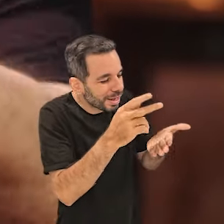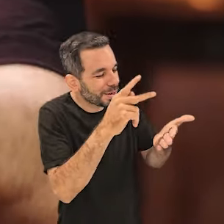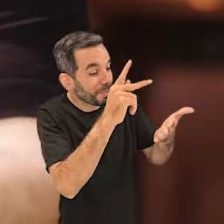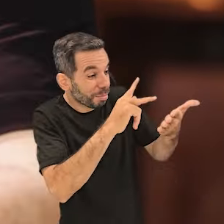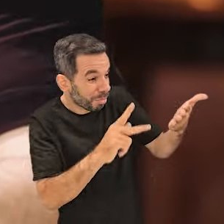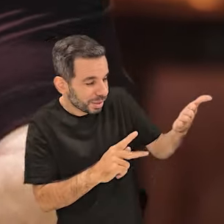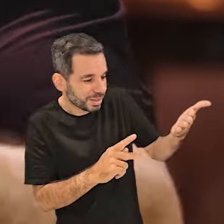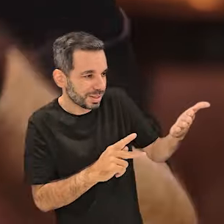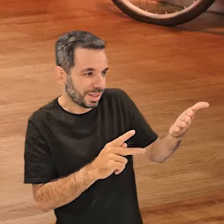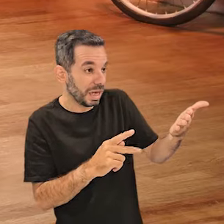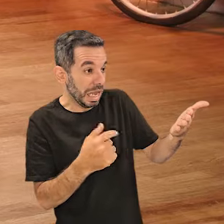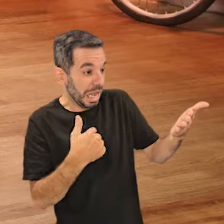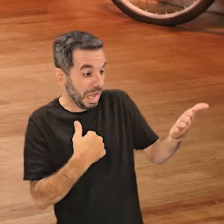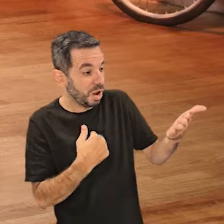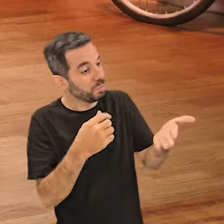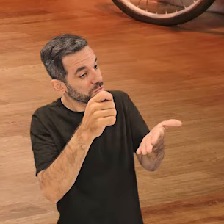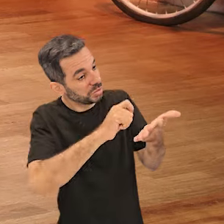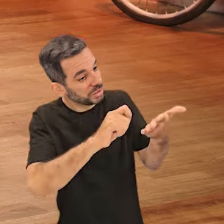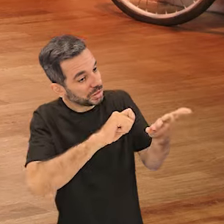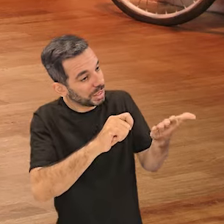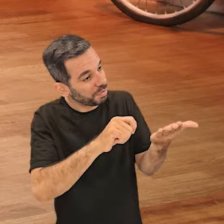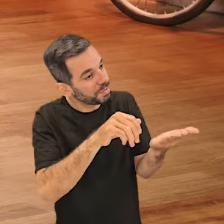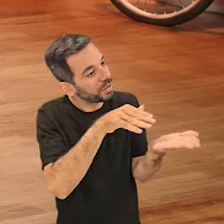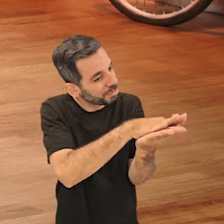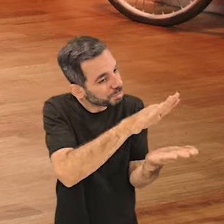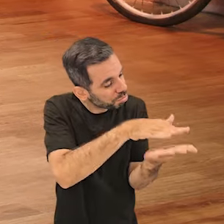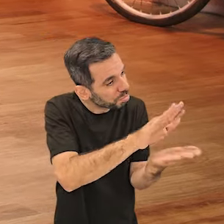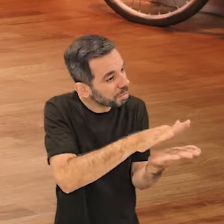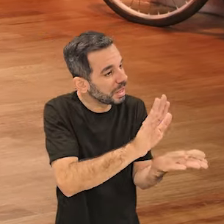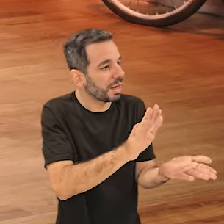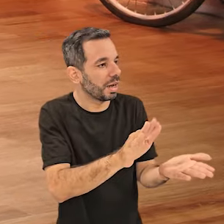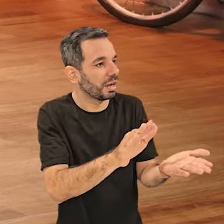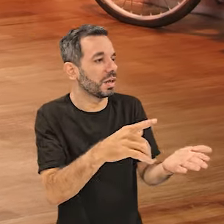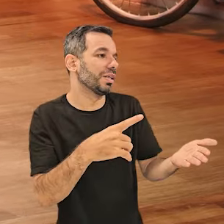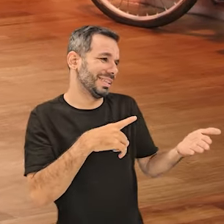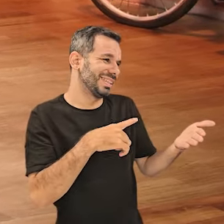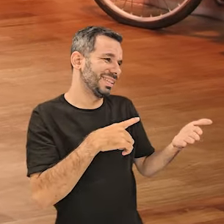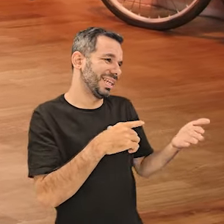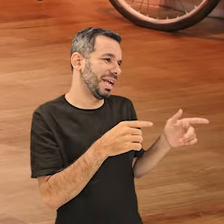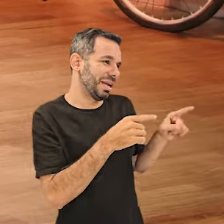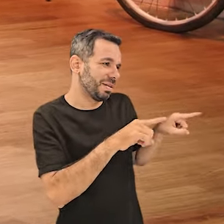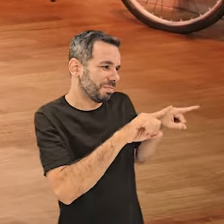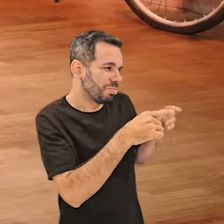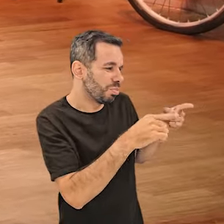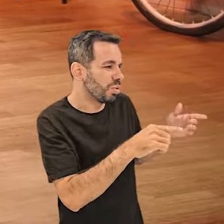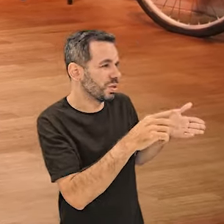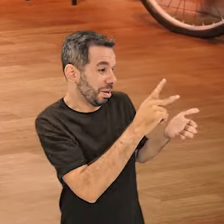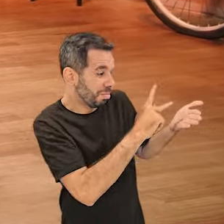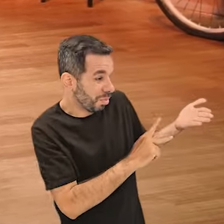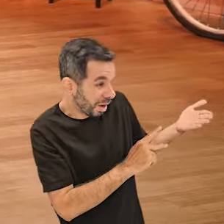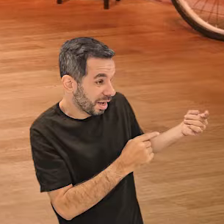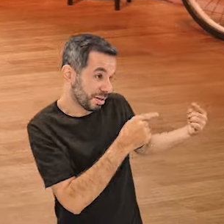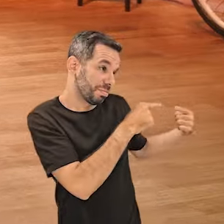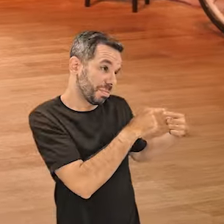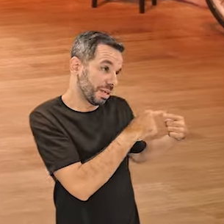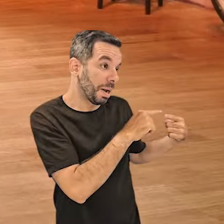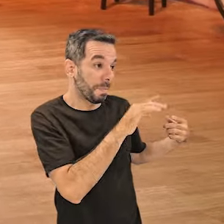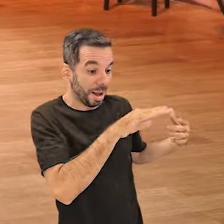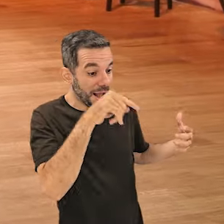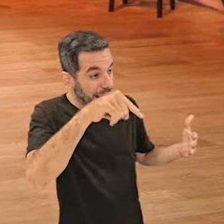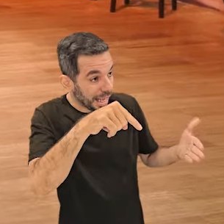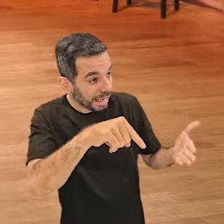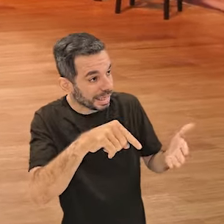escritas para publicação. Eu tenho outras coisas, tenho letras de música poética, né? Coisas que eu não publiquei, mas essas foram pensadas